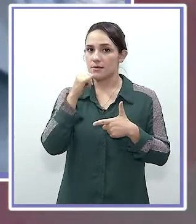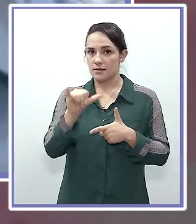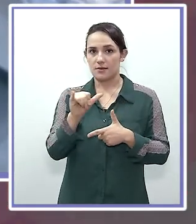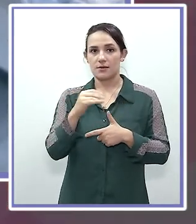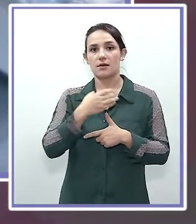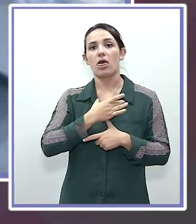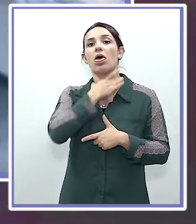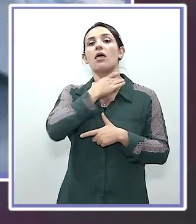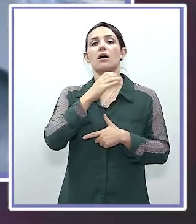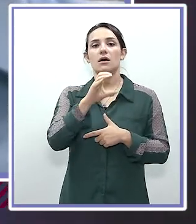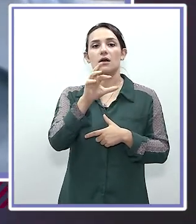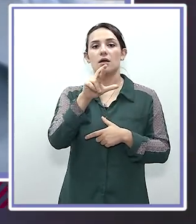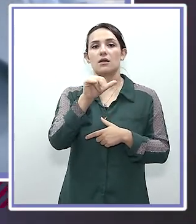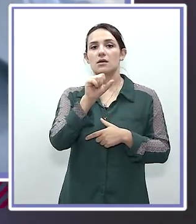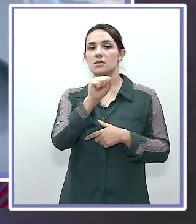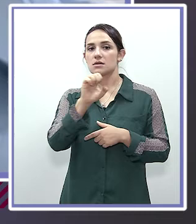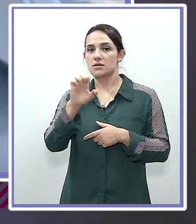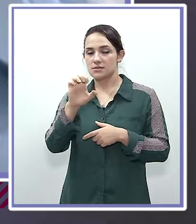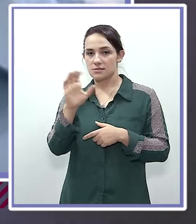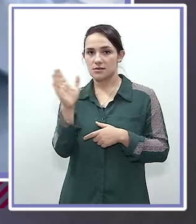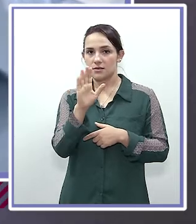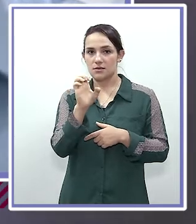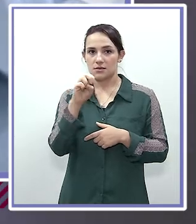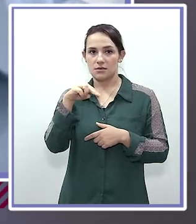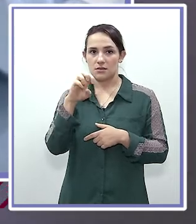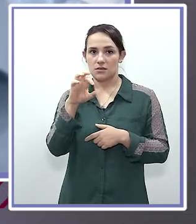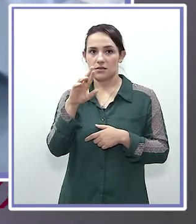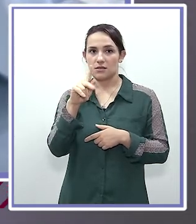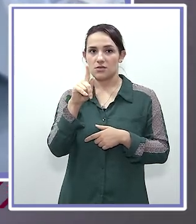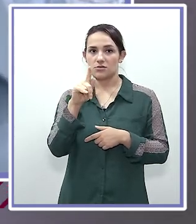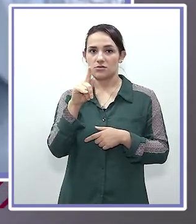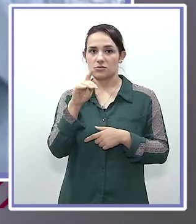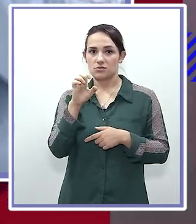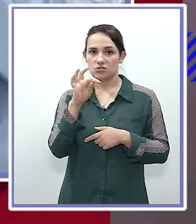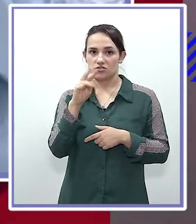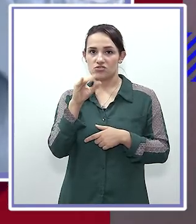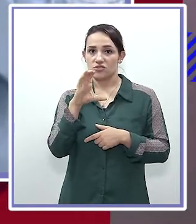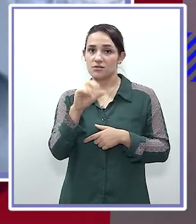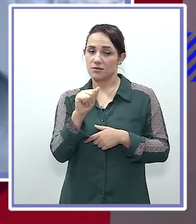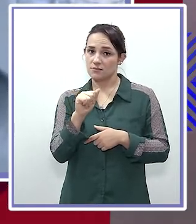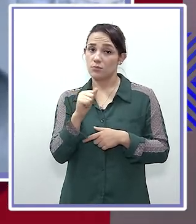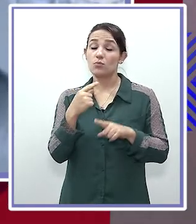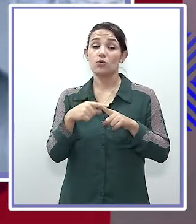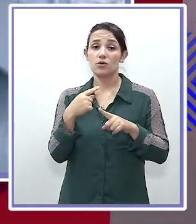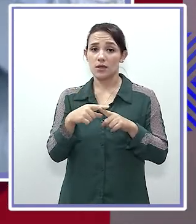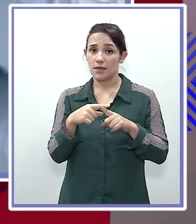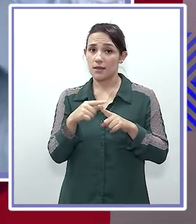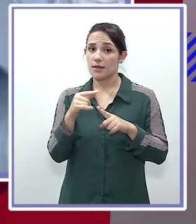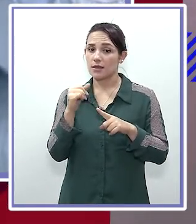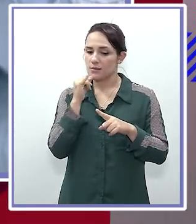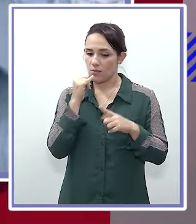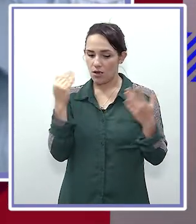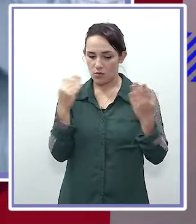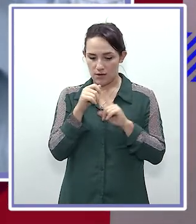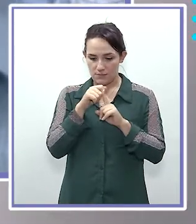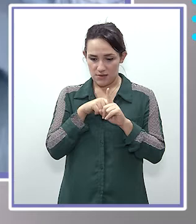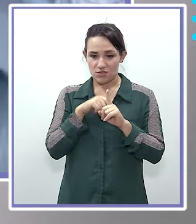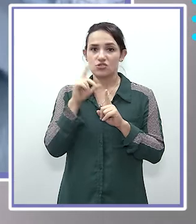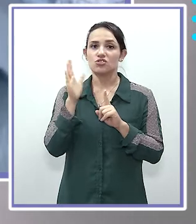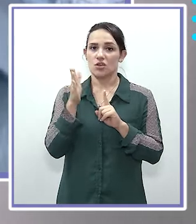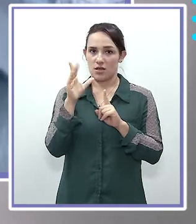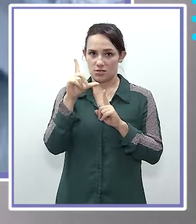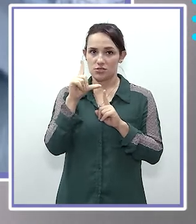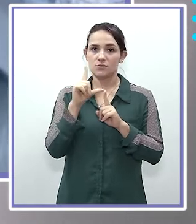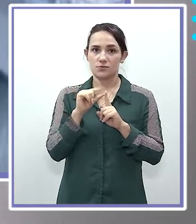E tem especialistas dizendo, nós já temos uma geração menor nas usinas. Então, no começo desse mês já